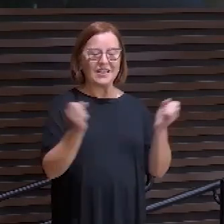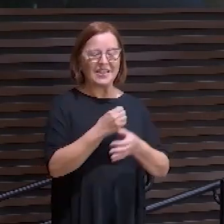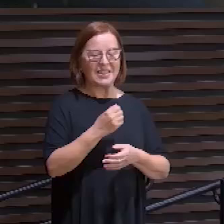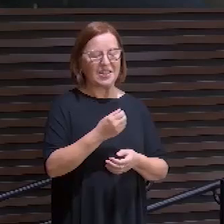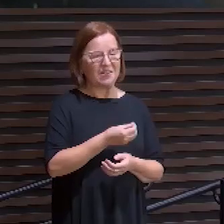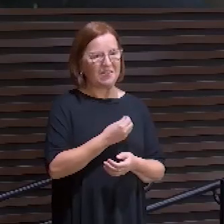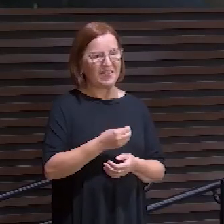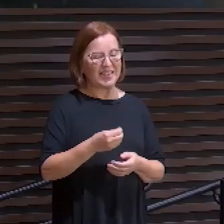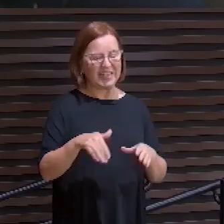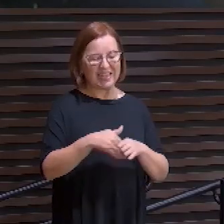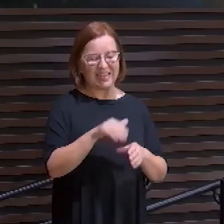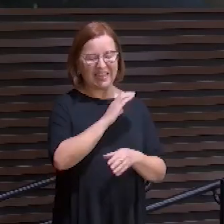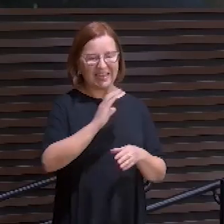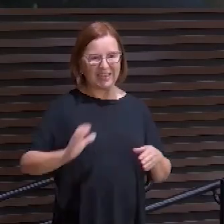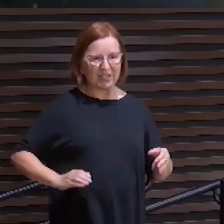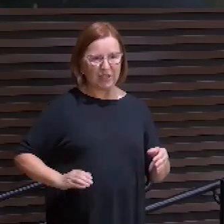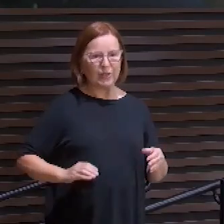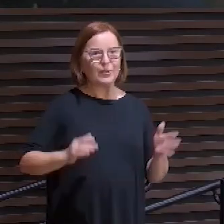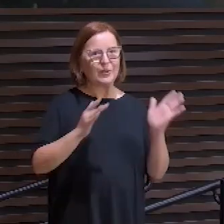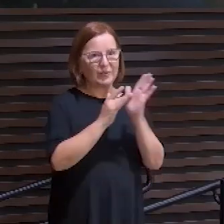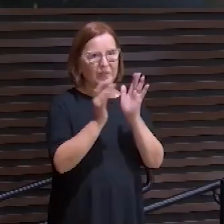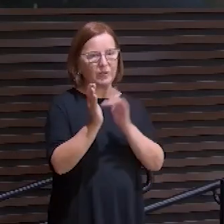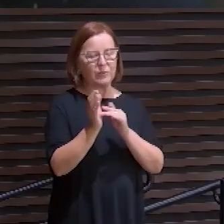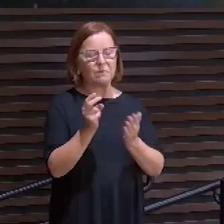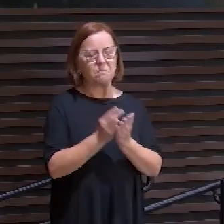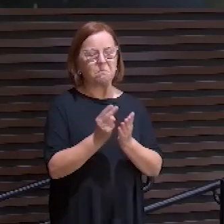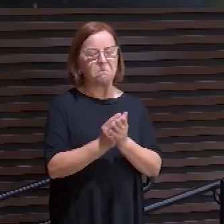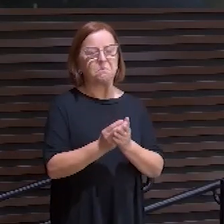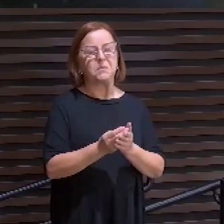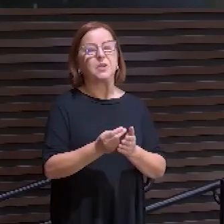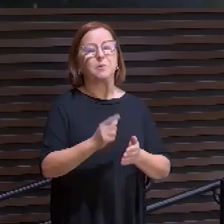com todos os defeitos.